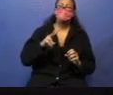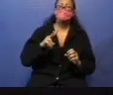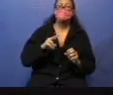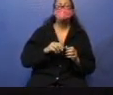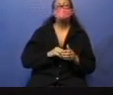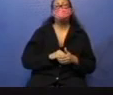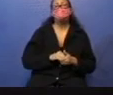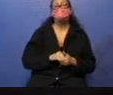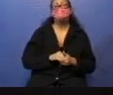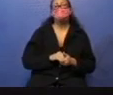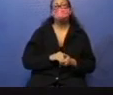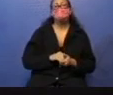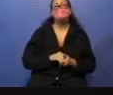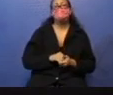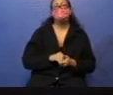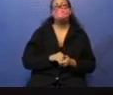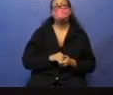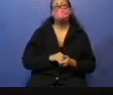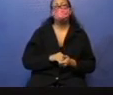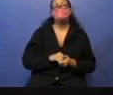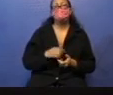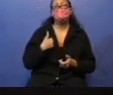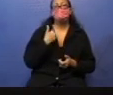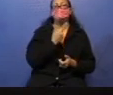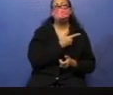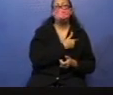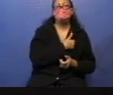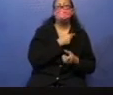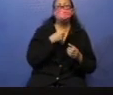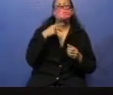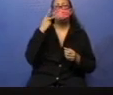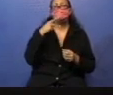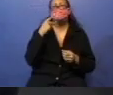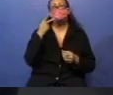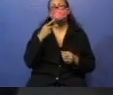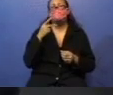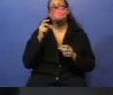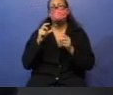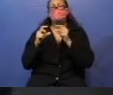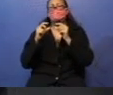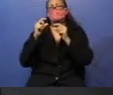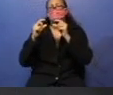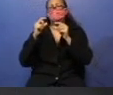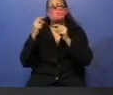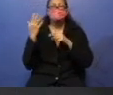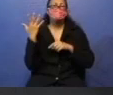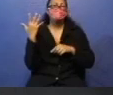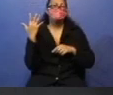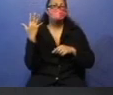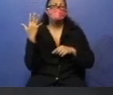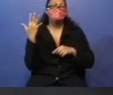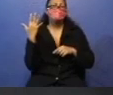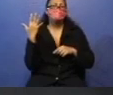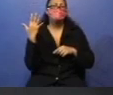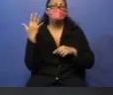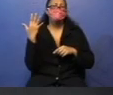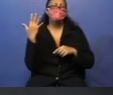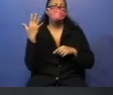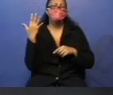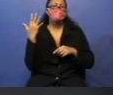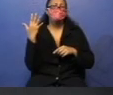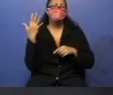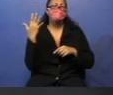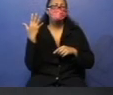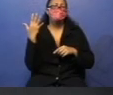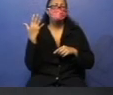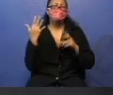caracterizados. Gente, nós falamos que a gente enxerga esses micro-organismos na nossa mão? Se vocês olharem agora